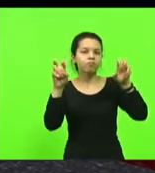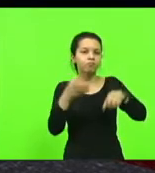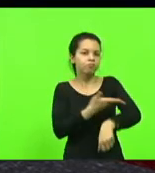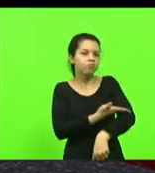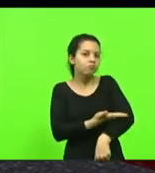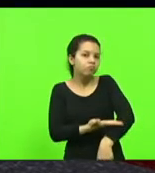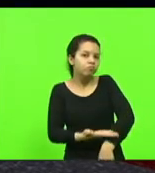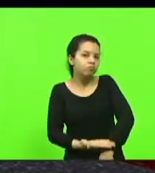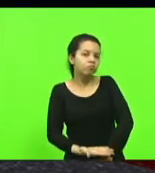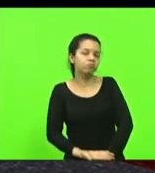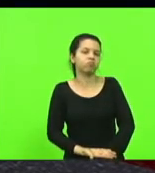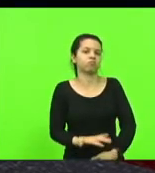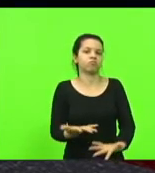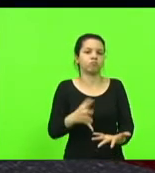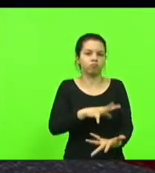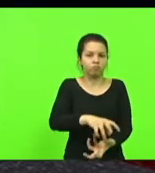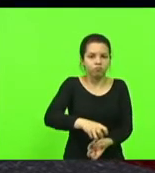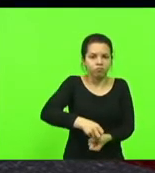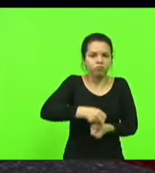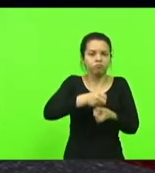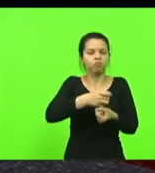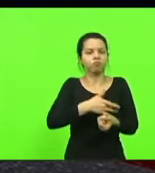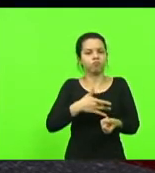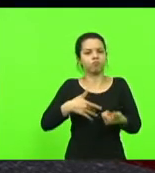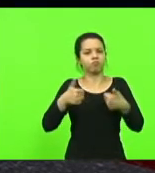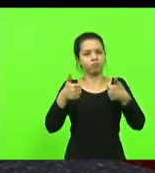e sustentáveis.